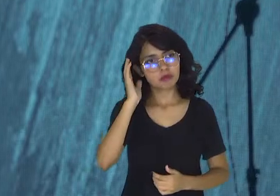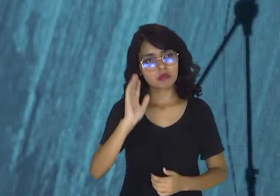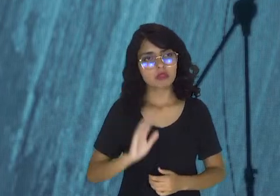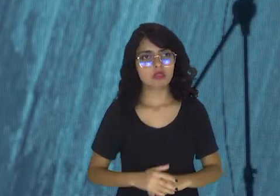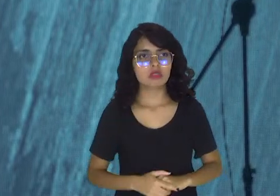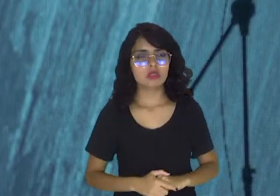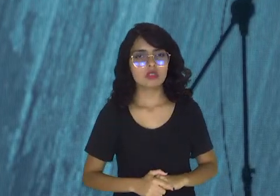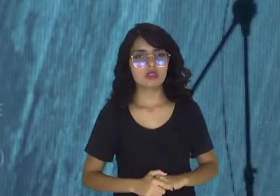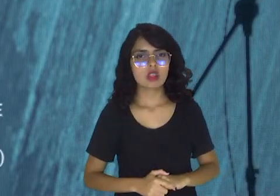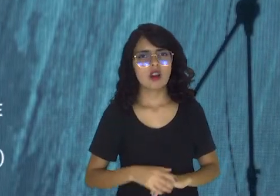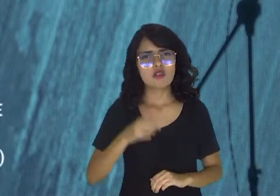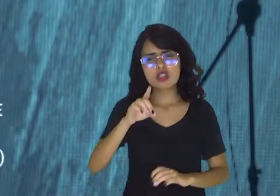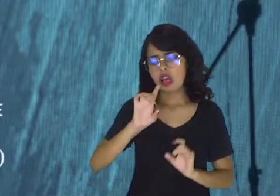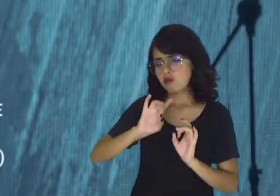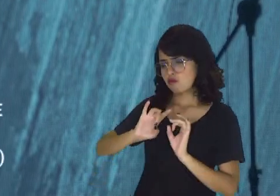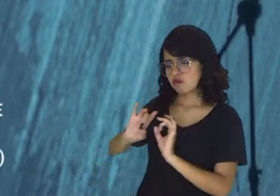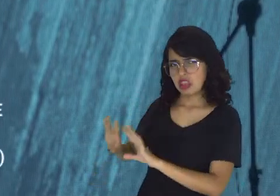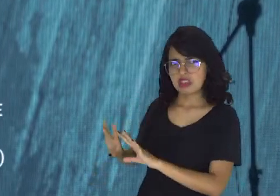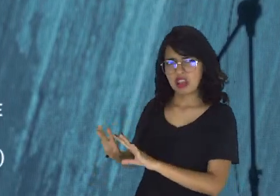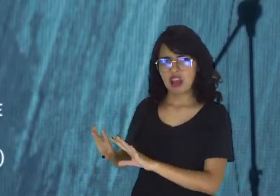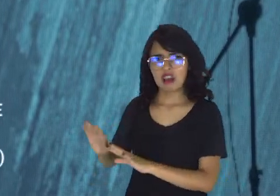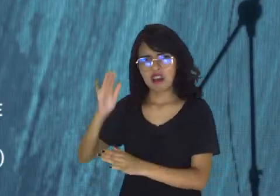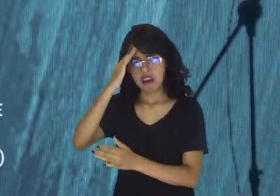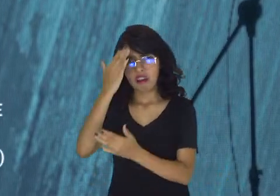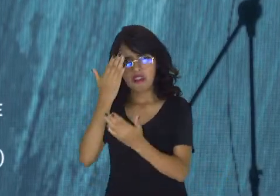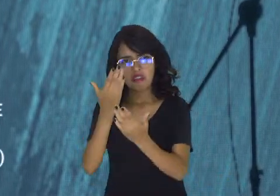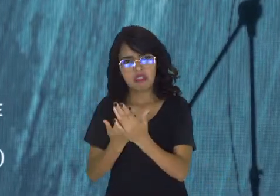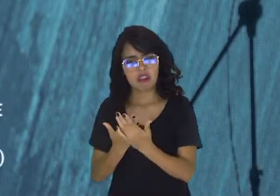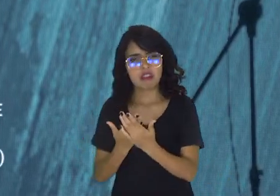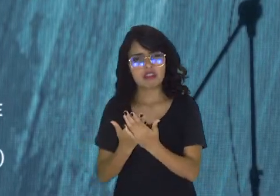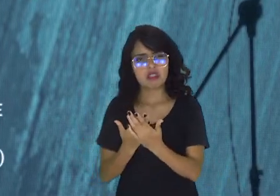não rejeiteis, pois, a vossa confiança,